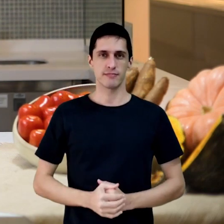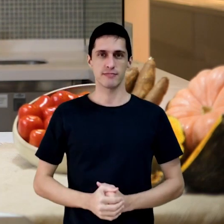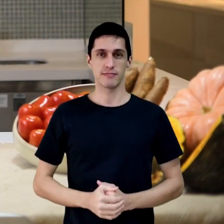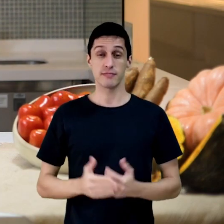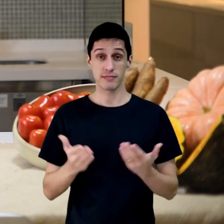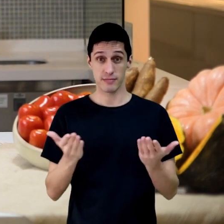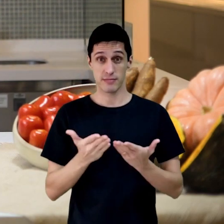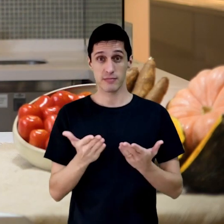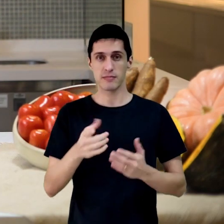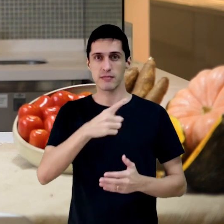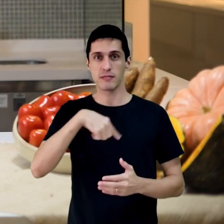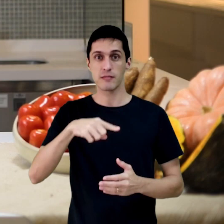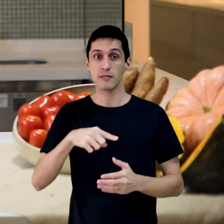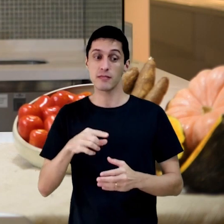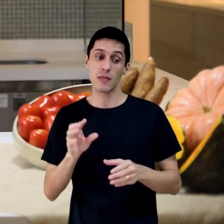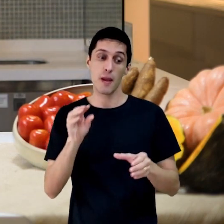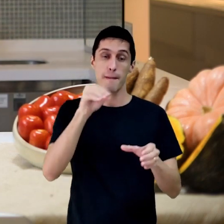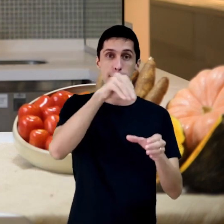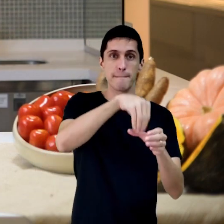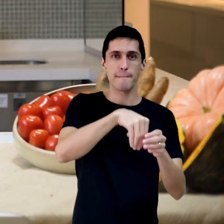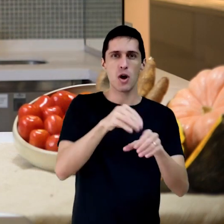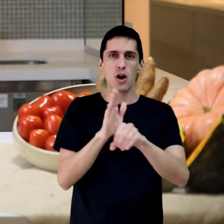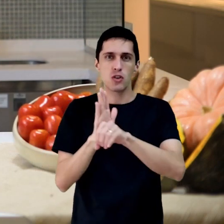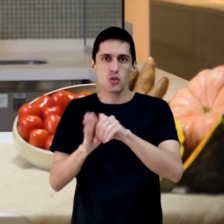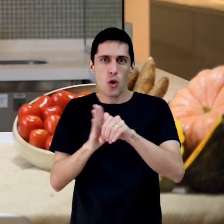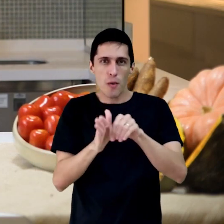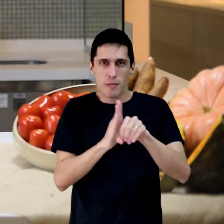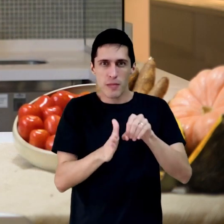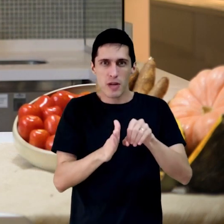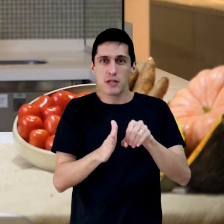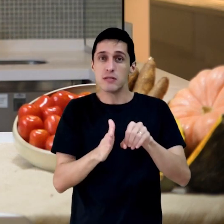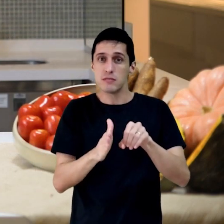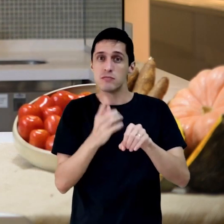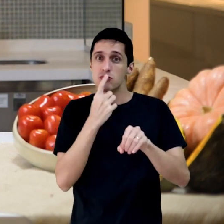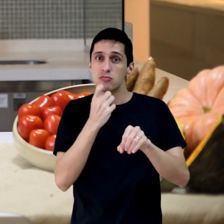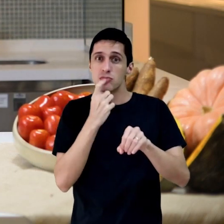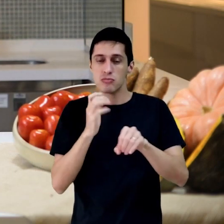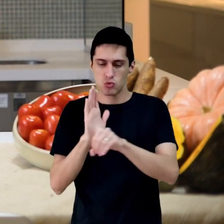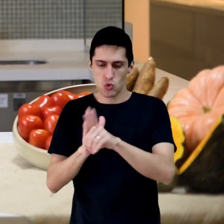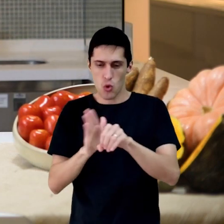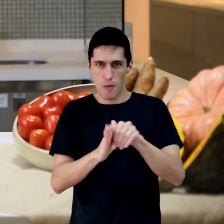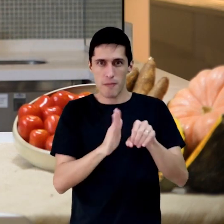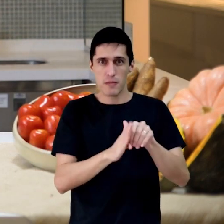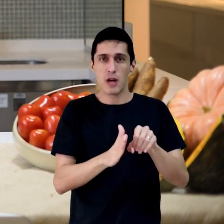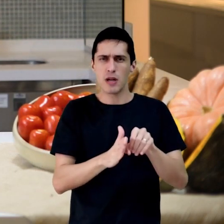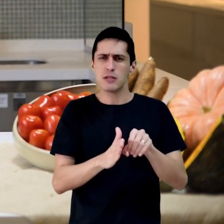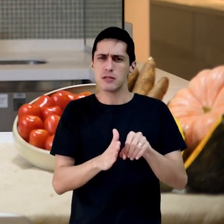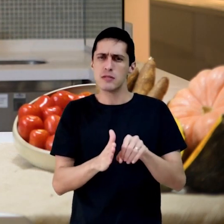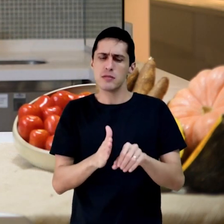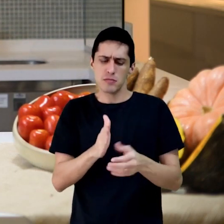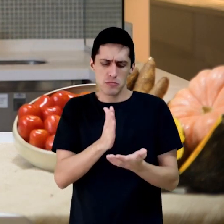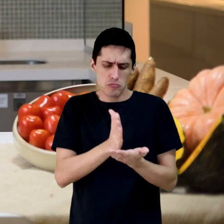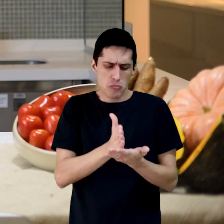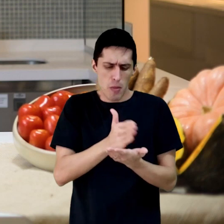E agora a gente vai trazer aqui os tomates. Tomate bem picado, tá?